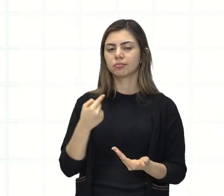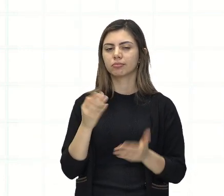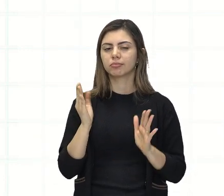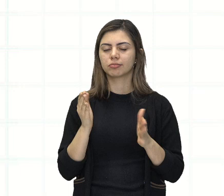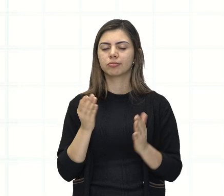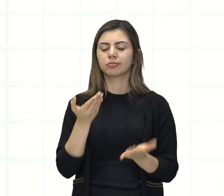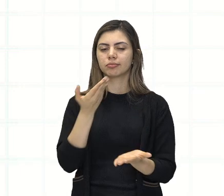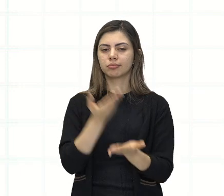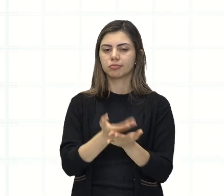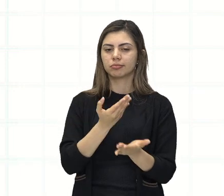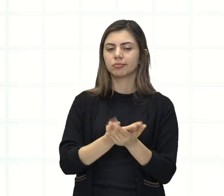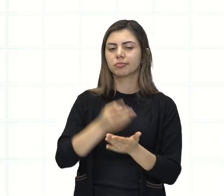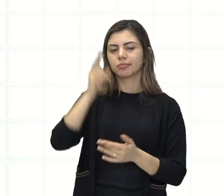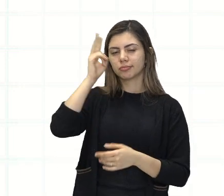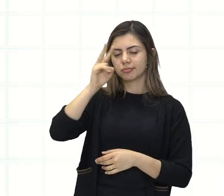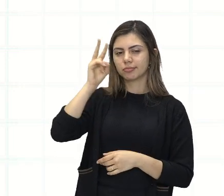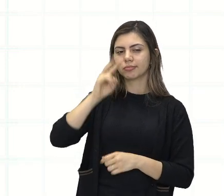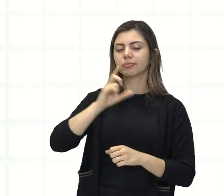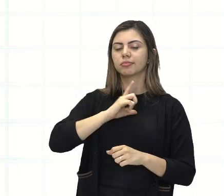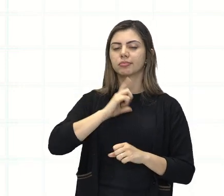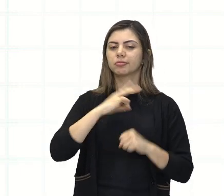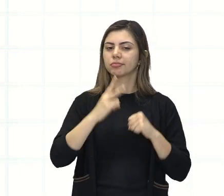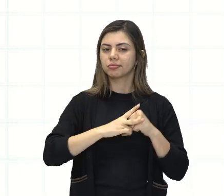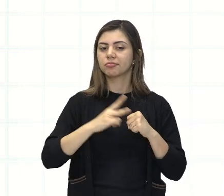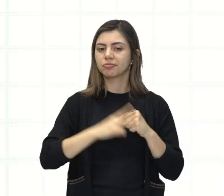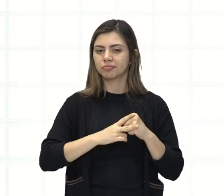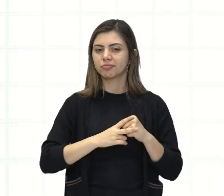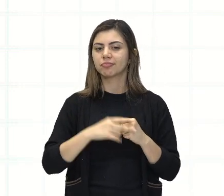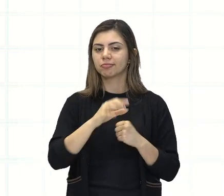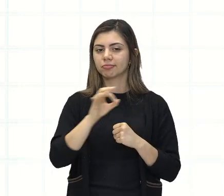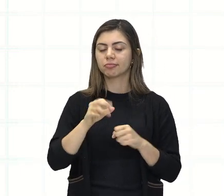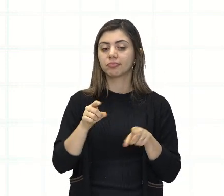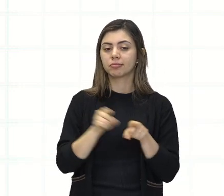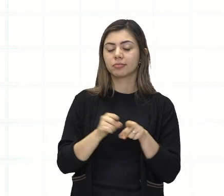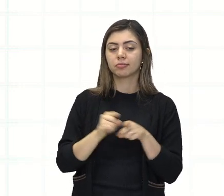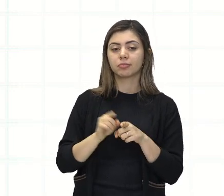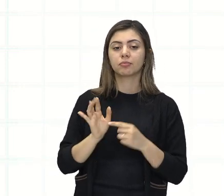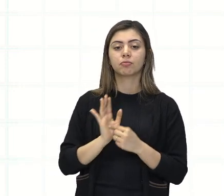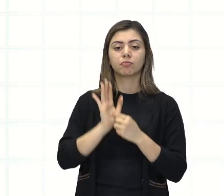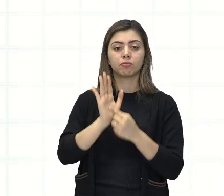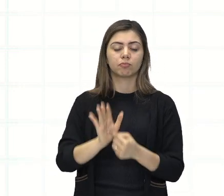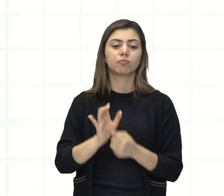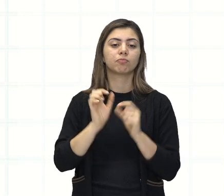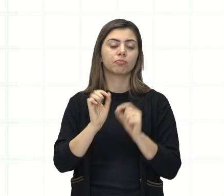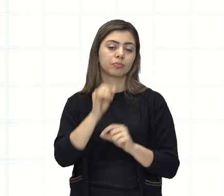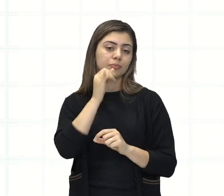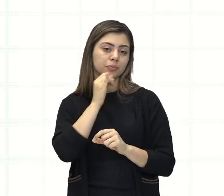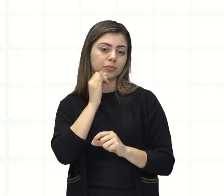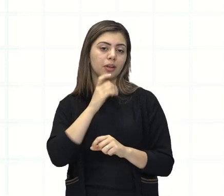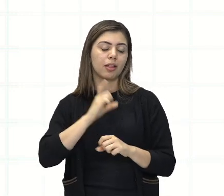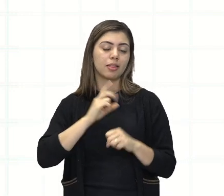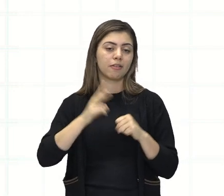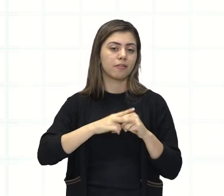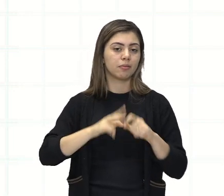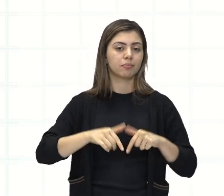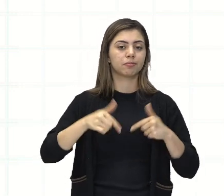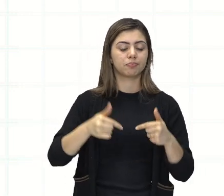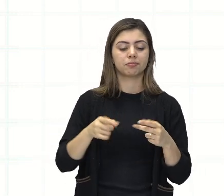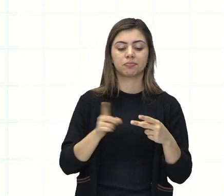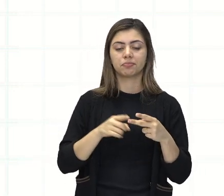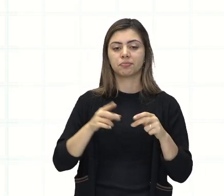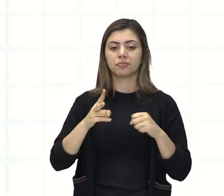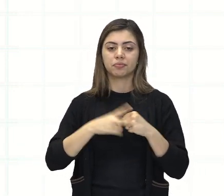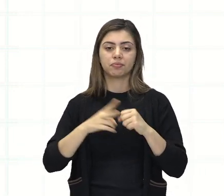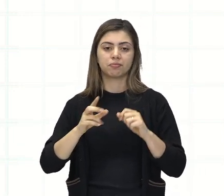trabalhamos aí e relembramos verbo e trabalhamos também exemplos de verbo de ação e de